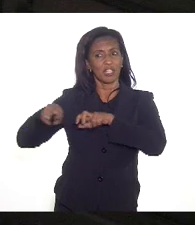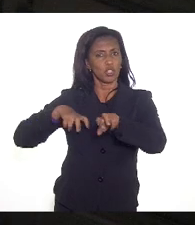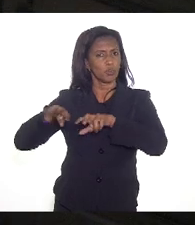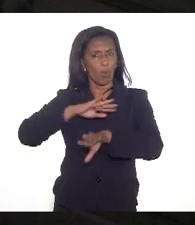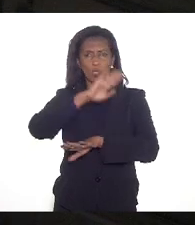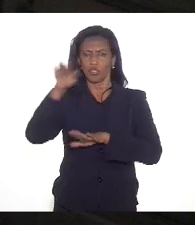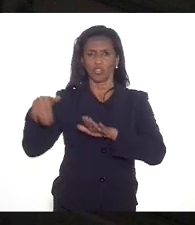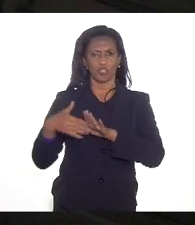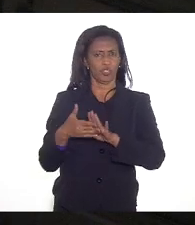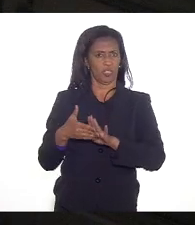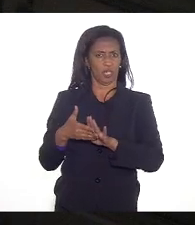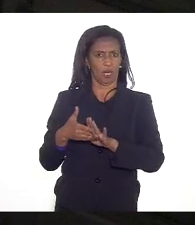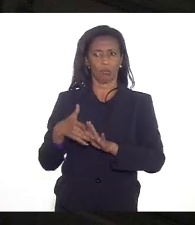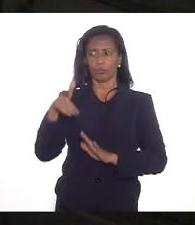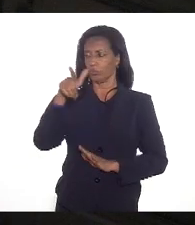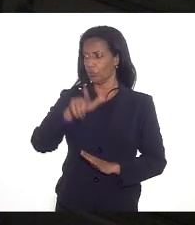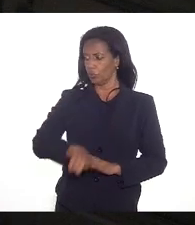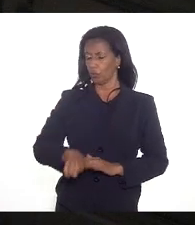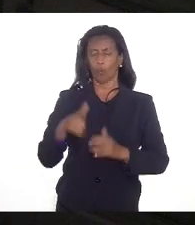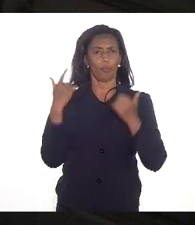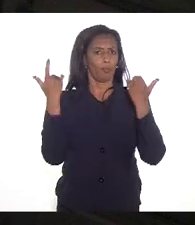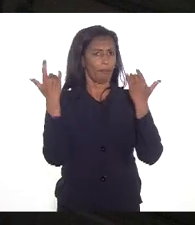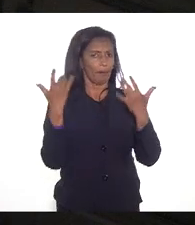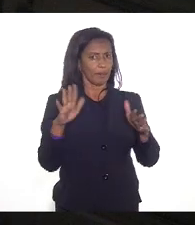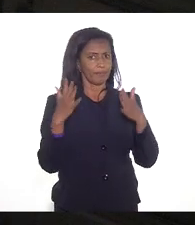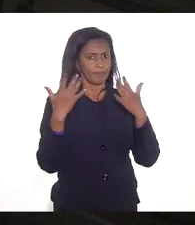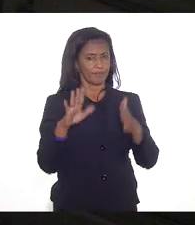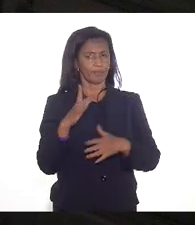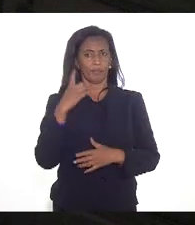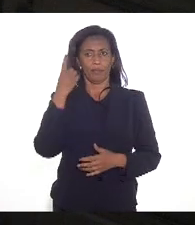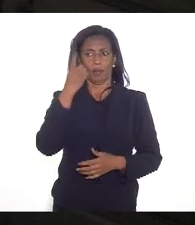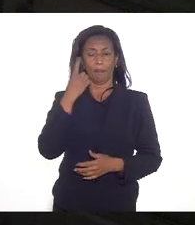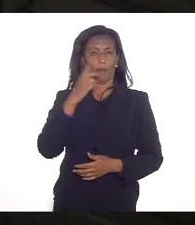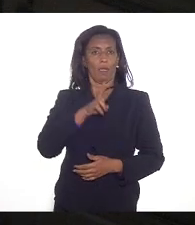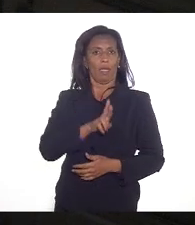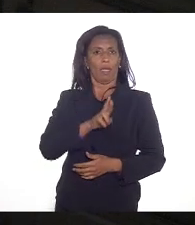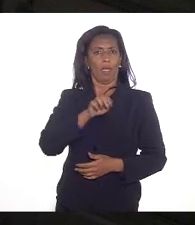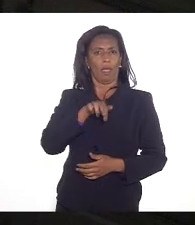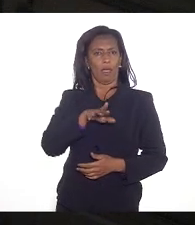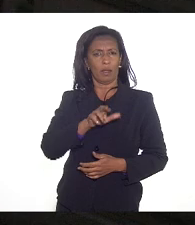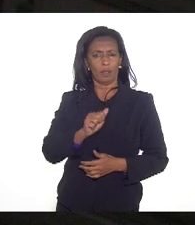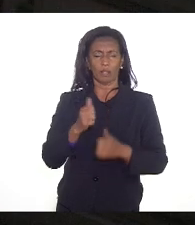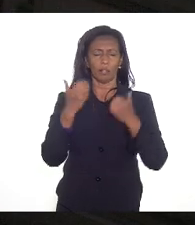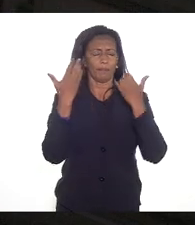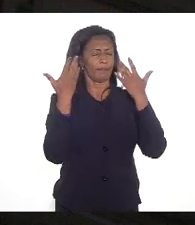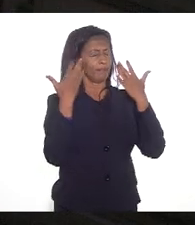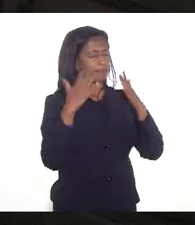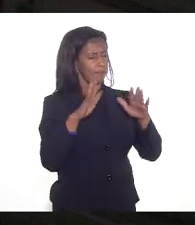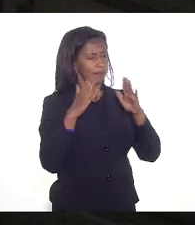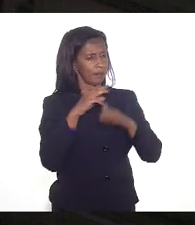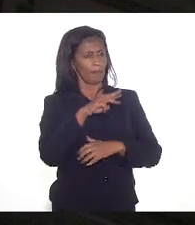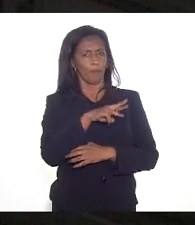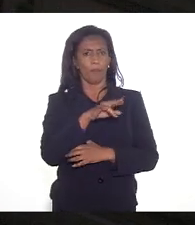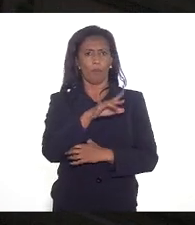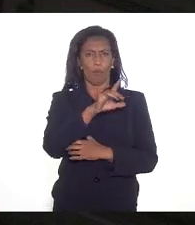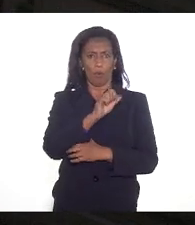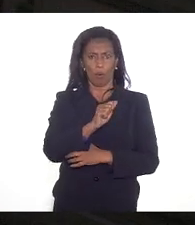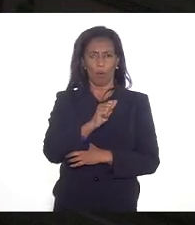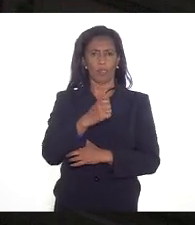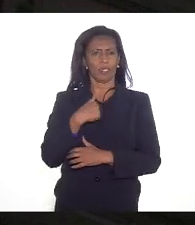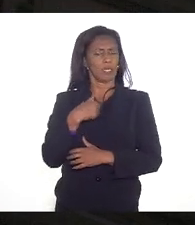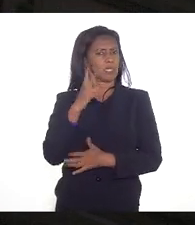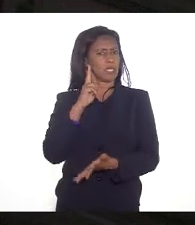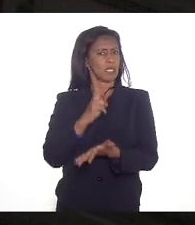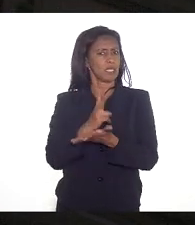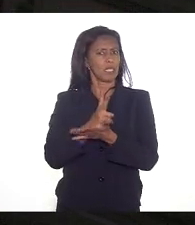no estado do Rio de Janeiro então mais uma vez parabéns a deputada a Renata mora bens a deputada Mônica e Conte